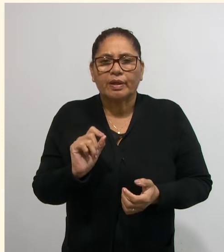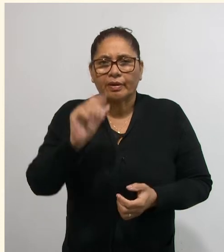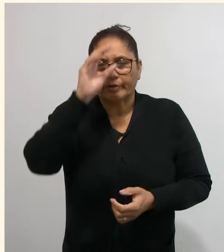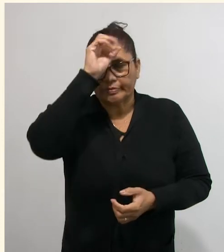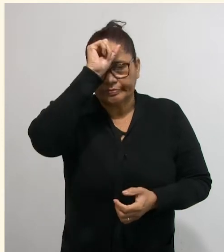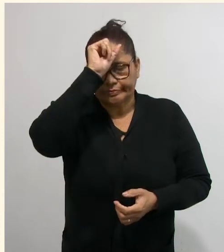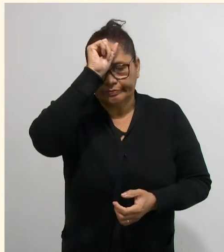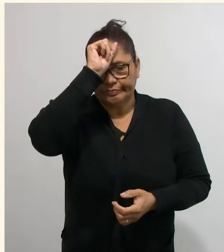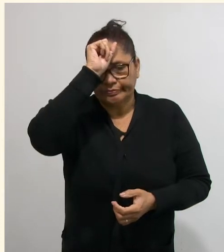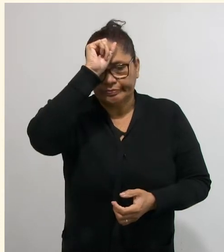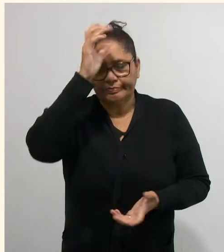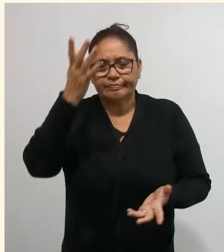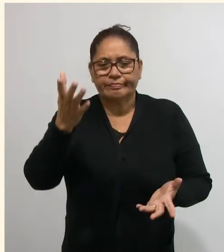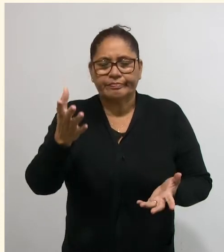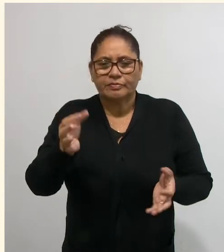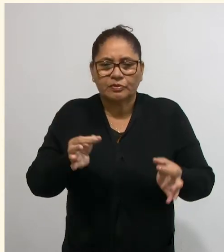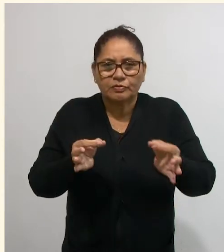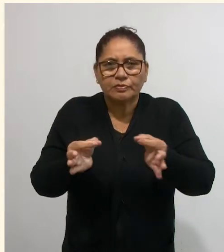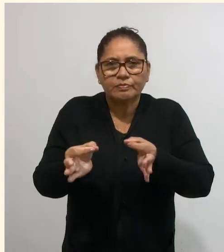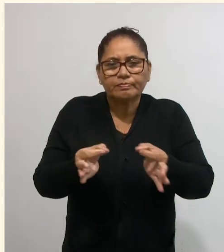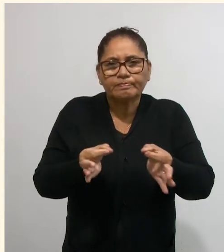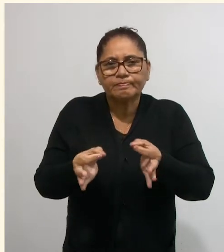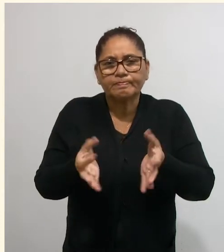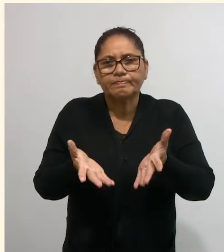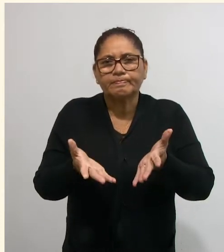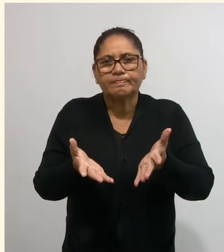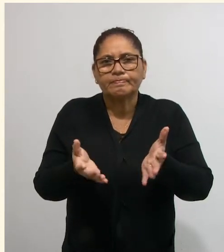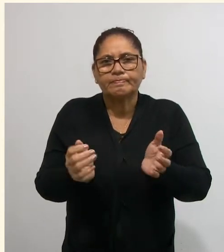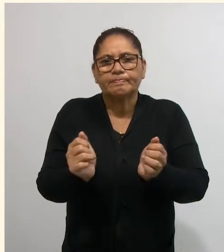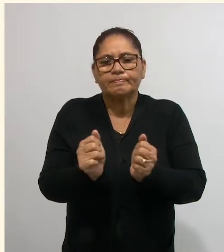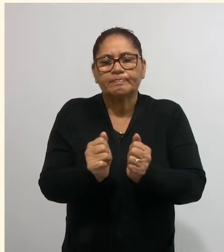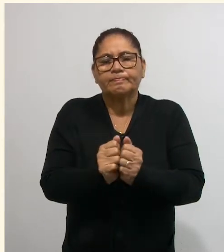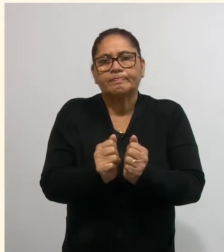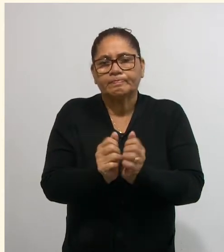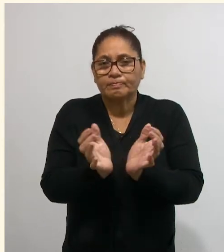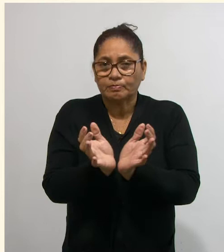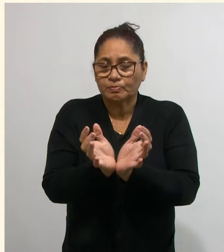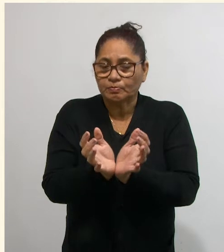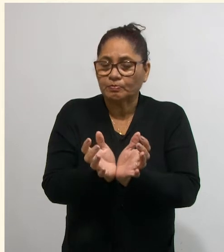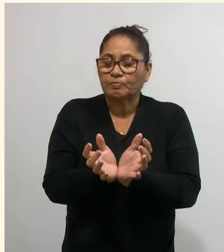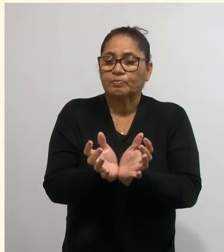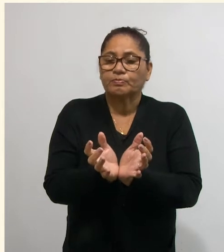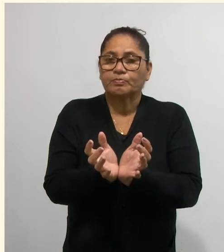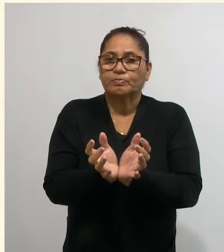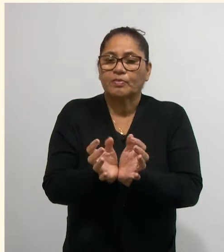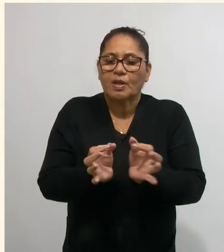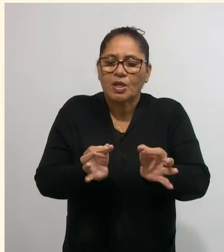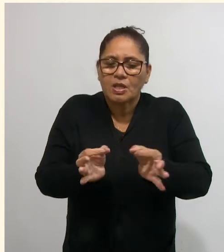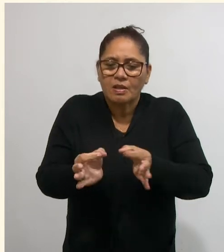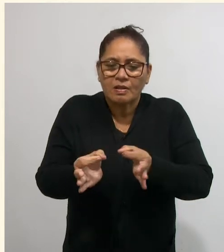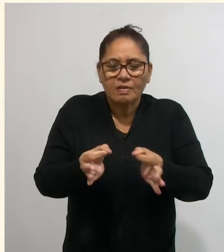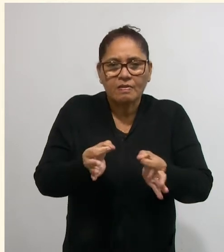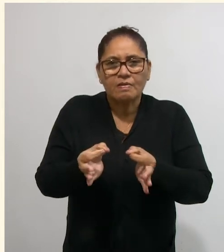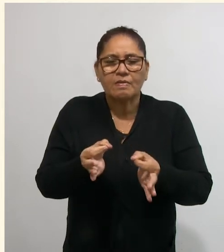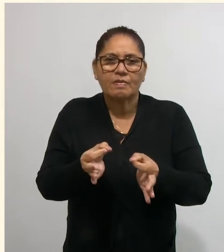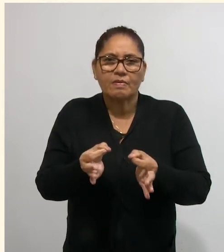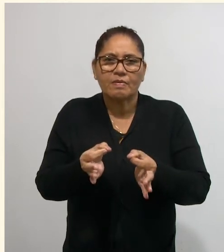aprendizagem sistematizada. Então, esse conjunto de ações socialmente